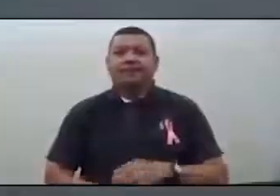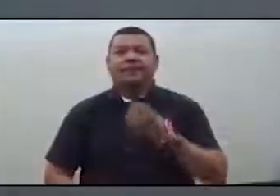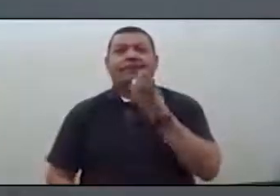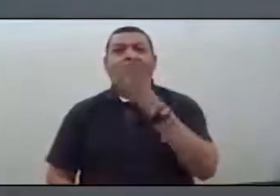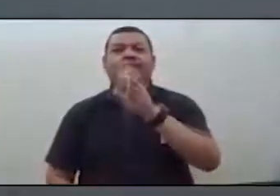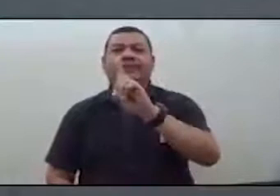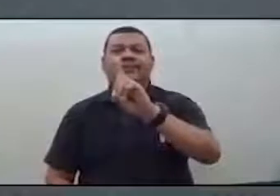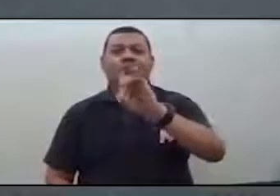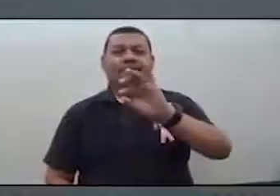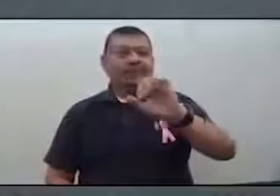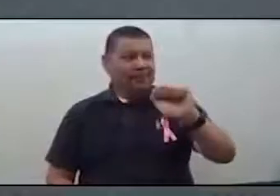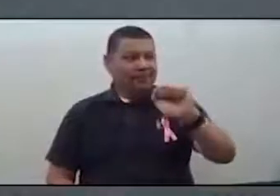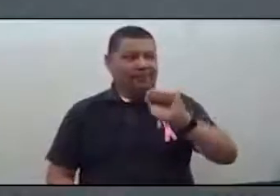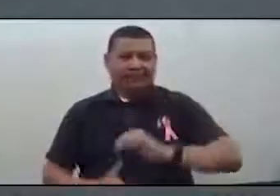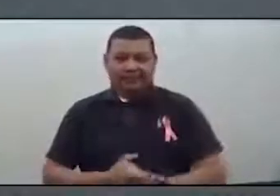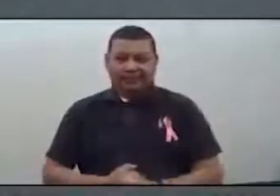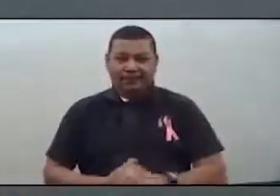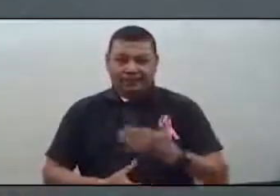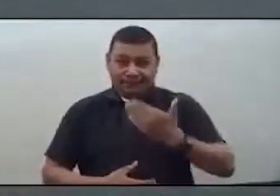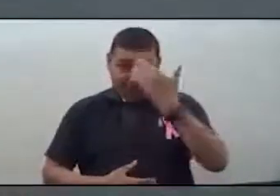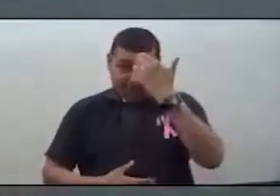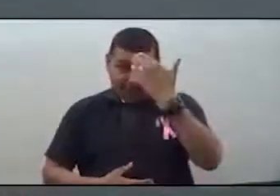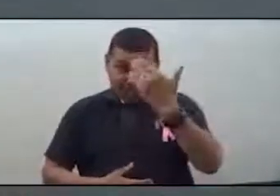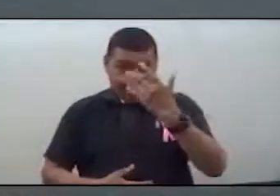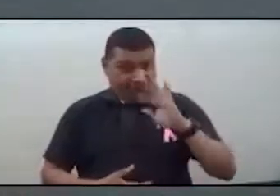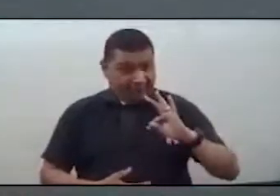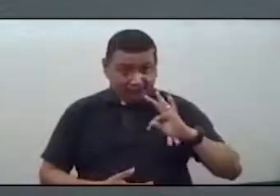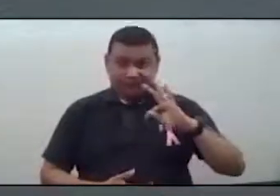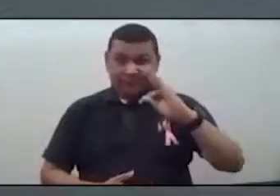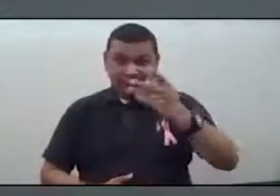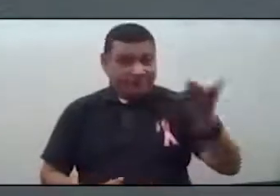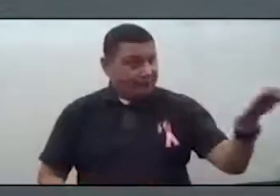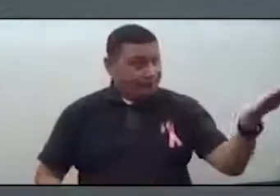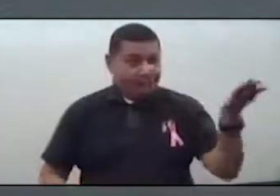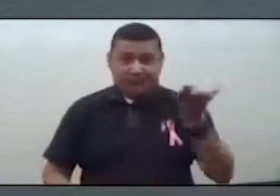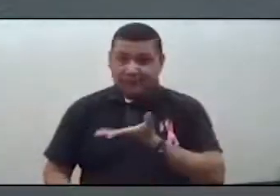Bom dia a todos. Agradecer a presença de todos aqui